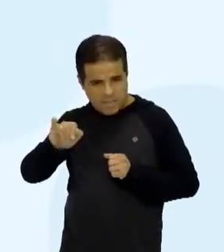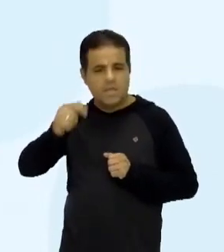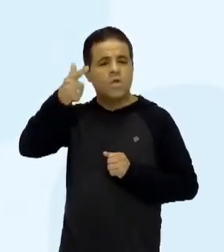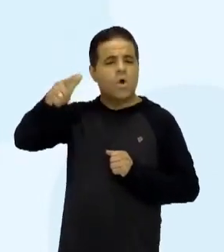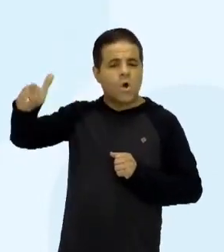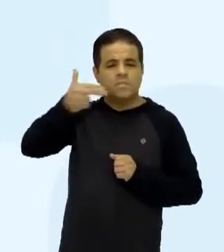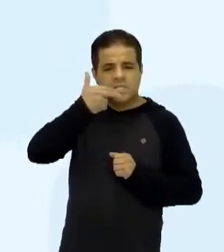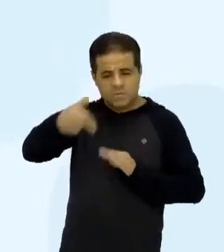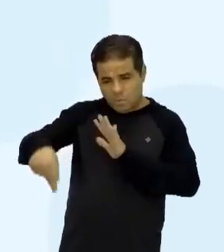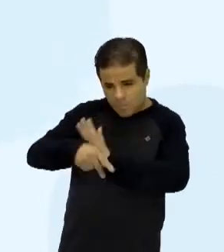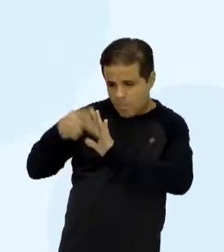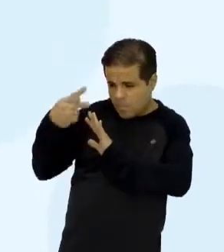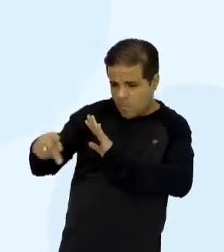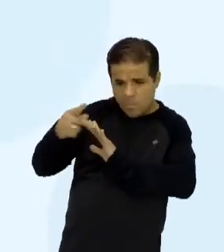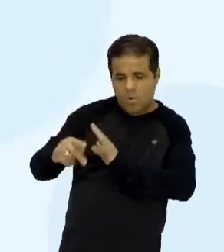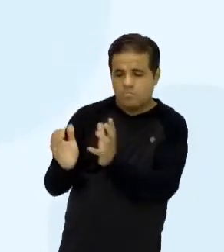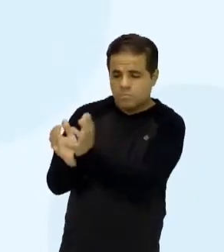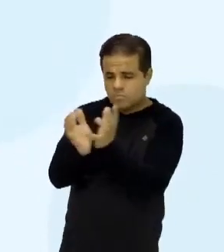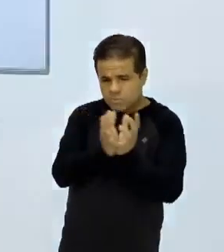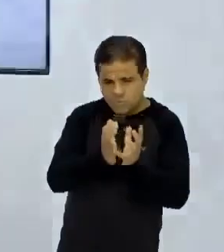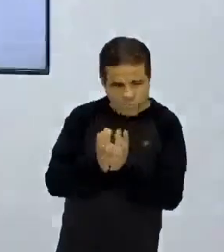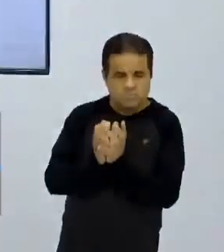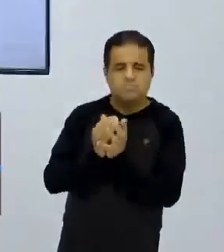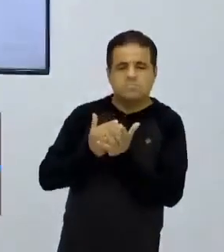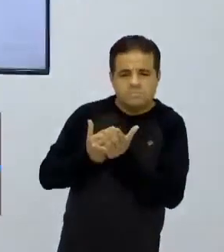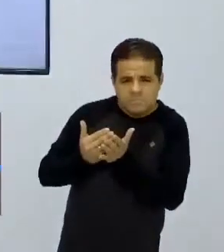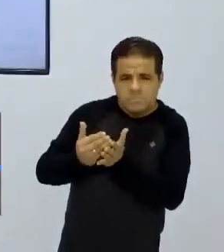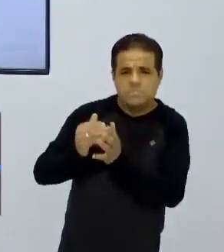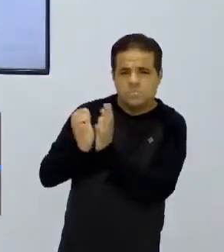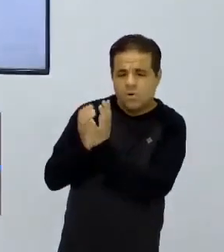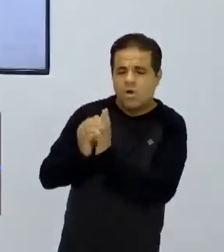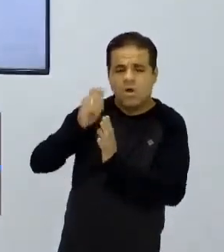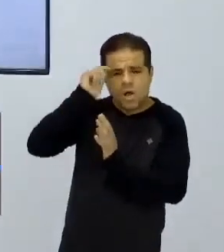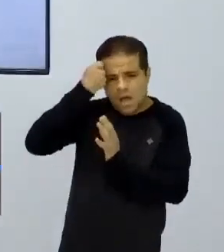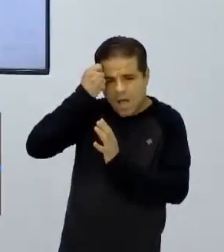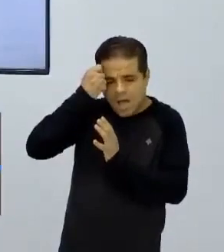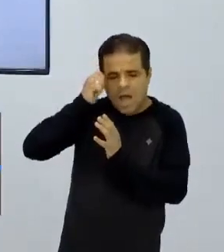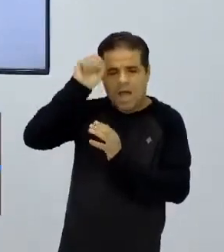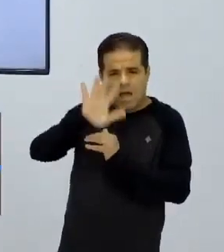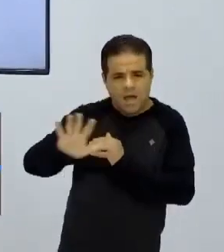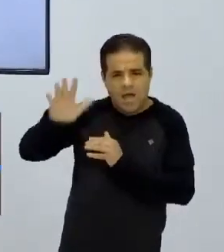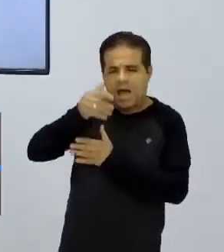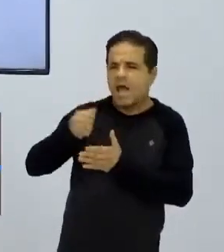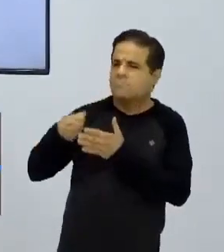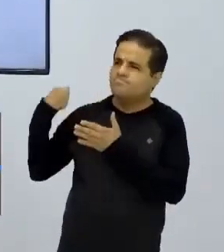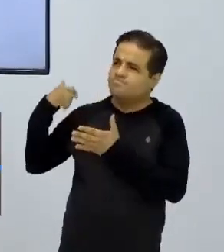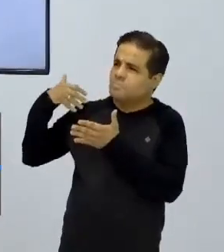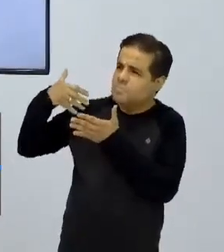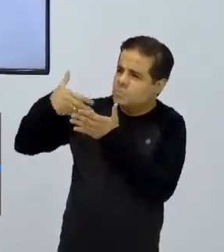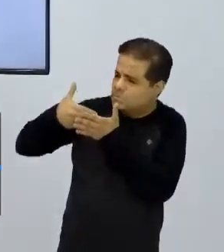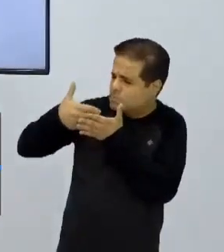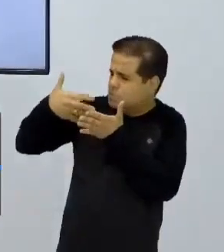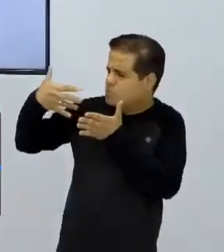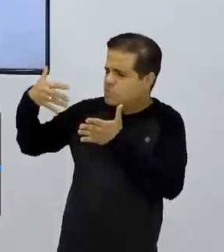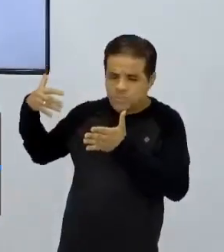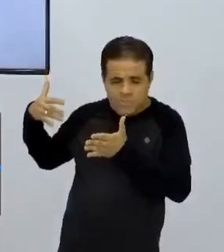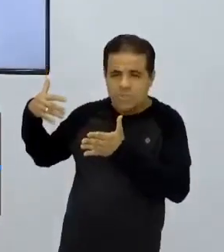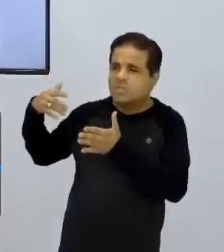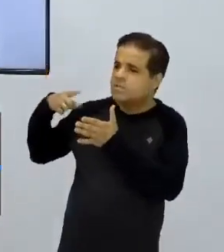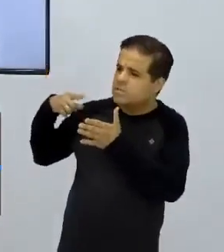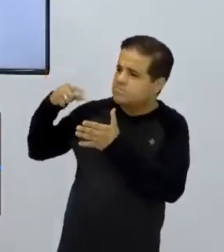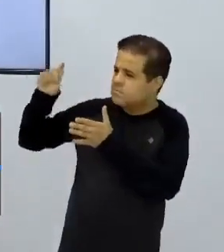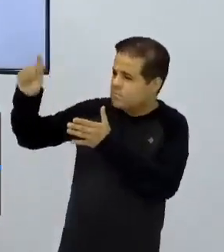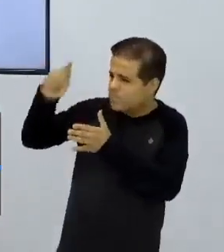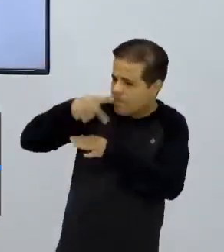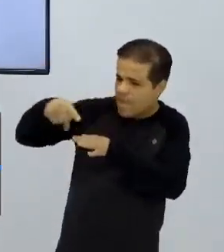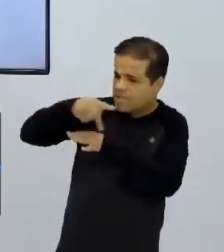línguas nativas aí africanas, originárias dos povos africanos, que também falam, né? Você tem lá países